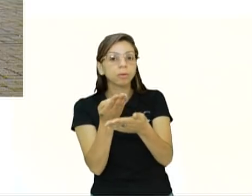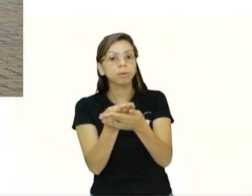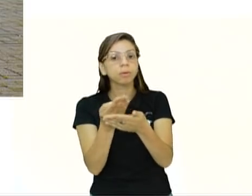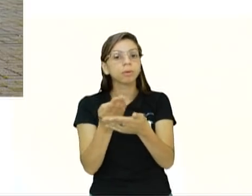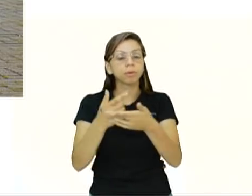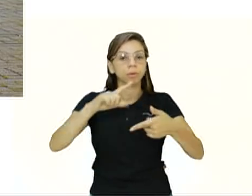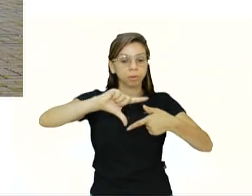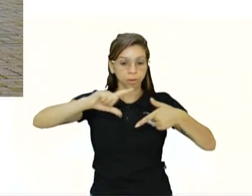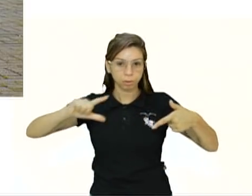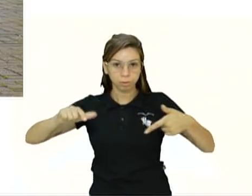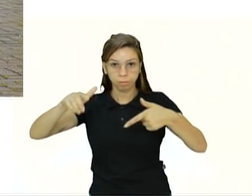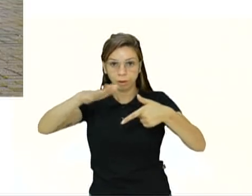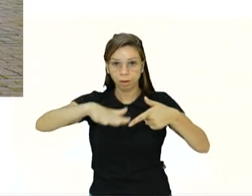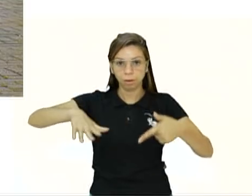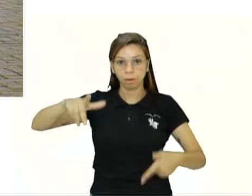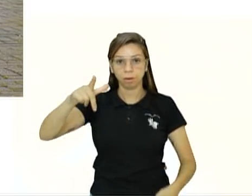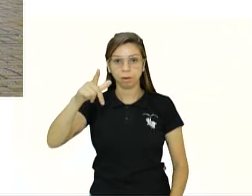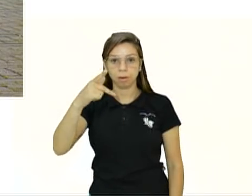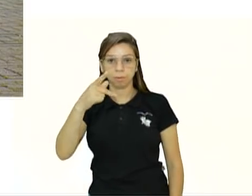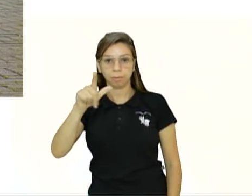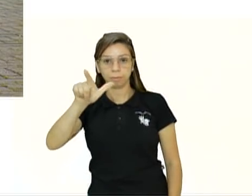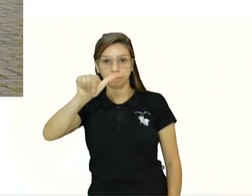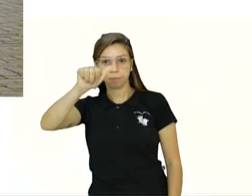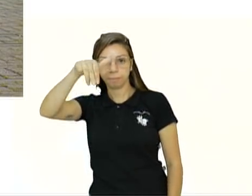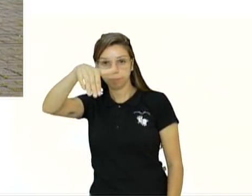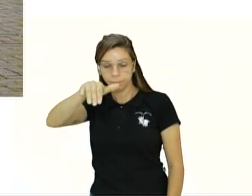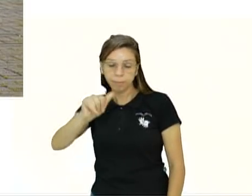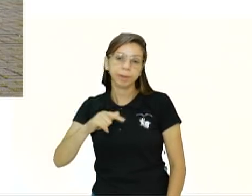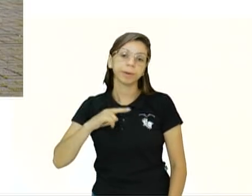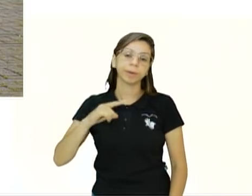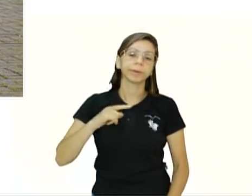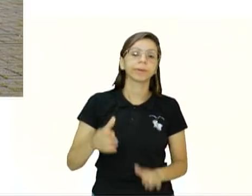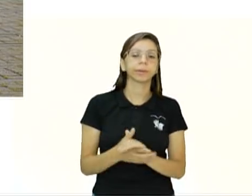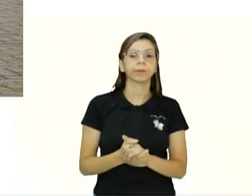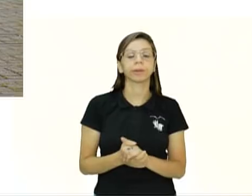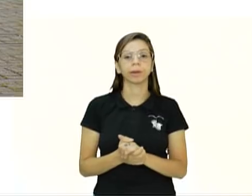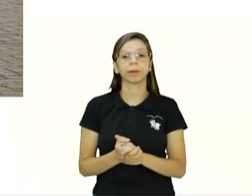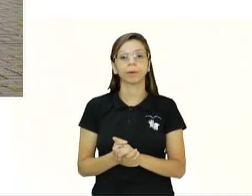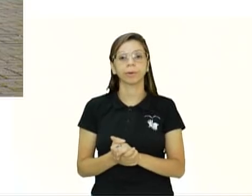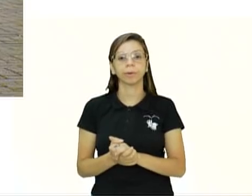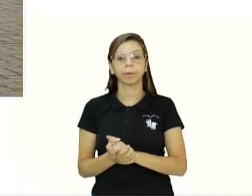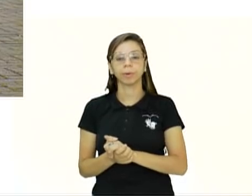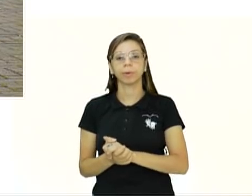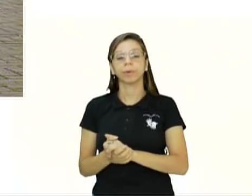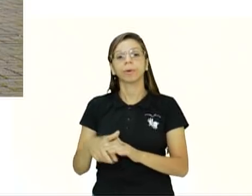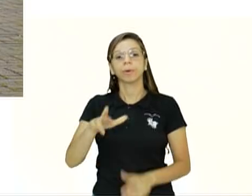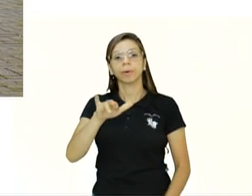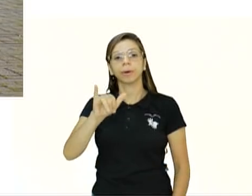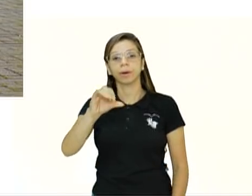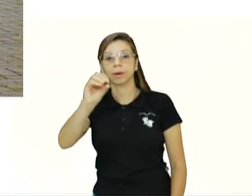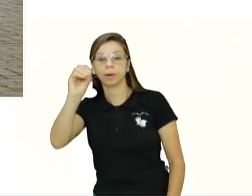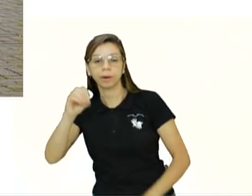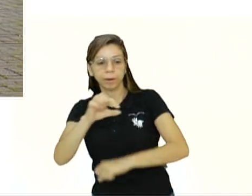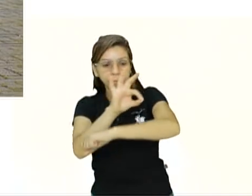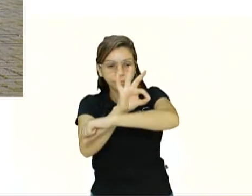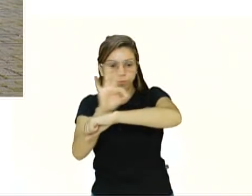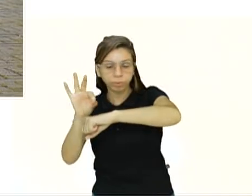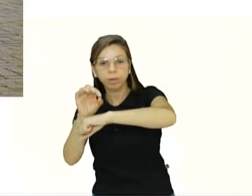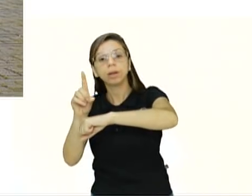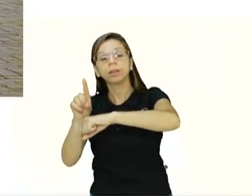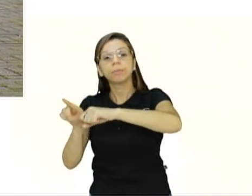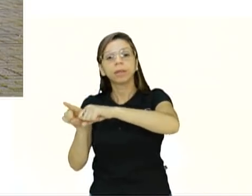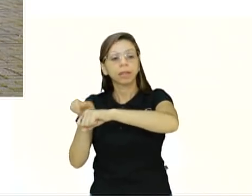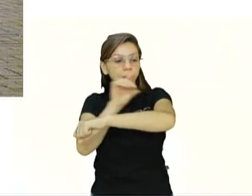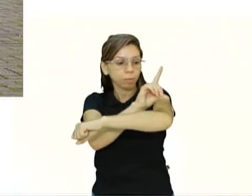geometria plana na circunferência. Então vai ter o raio, vai ter o diâmetro e por ele ser